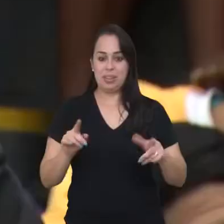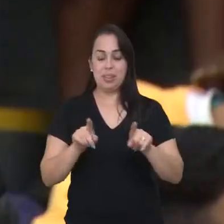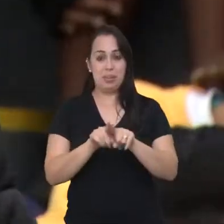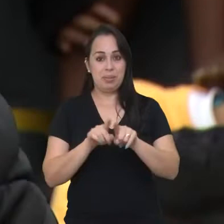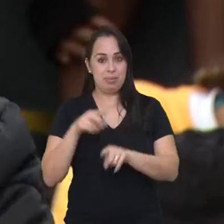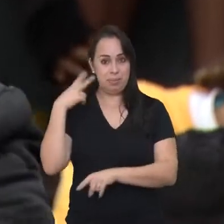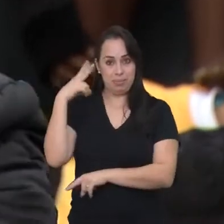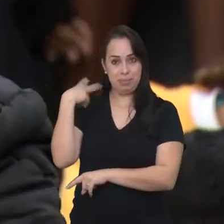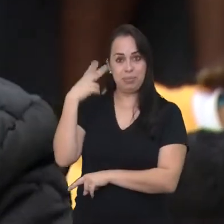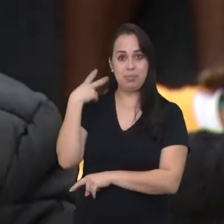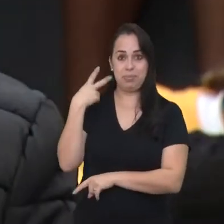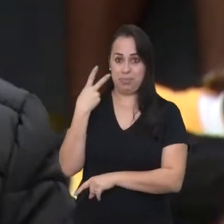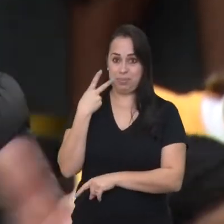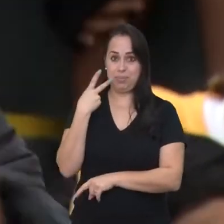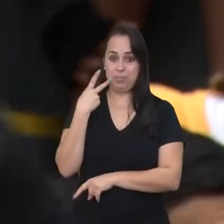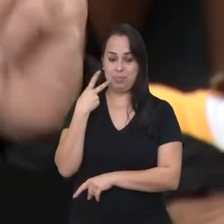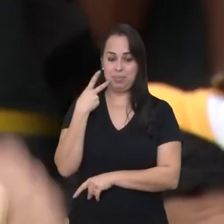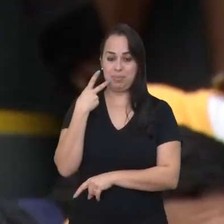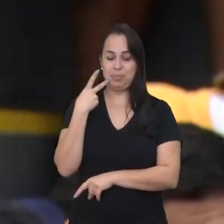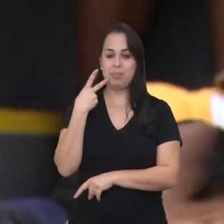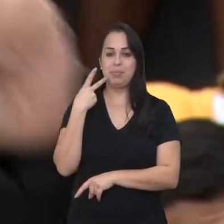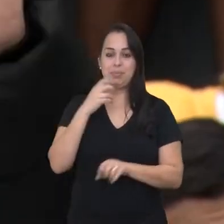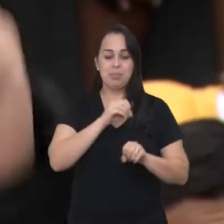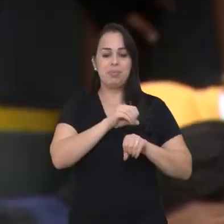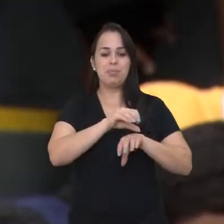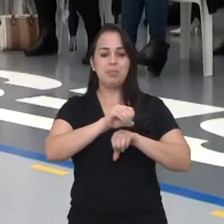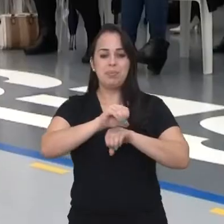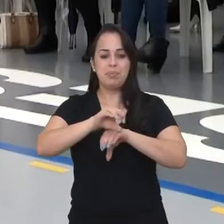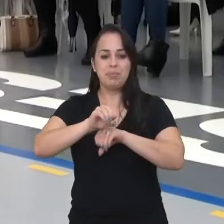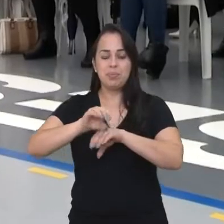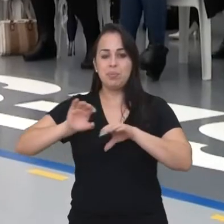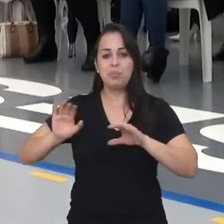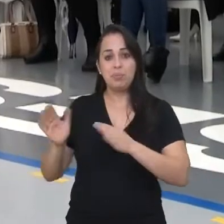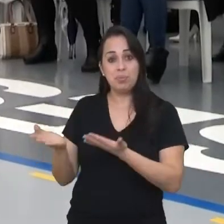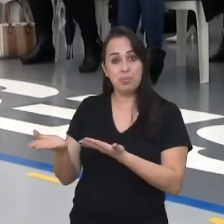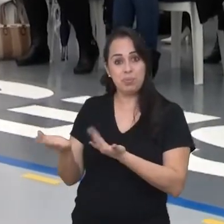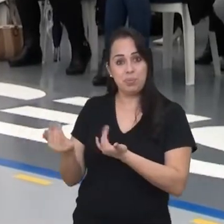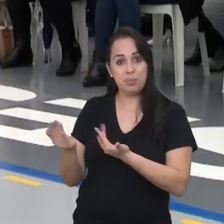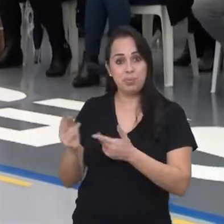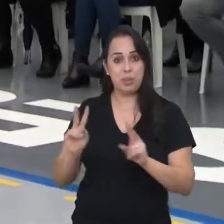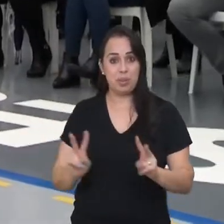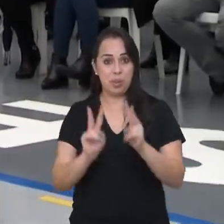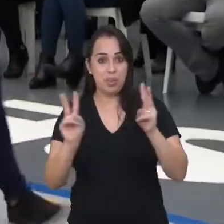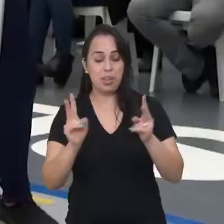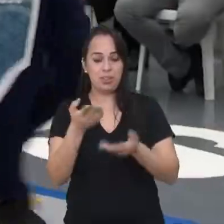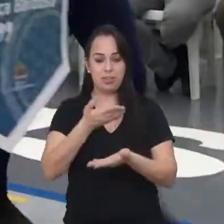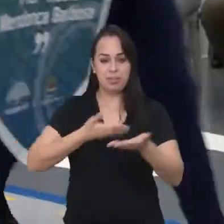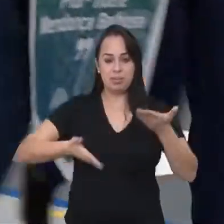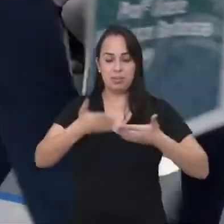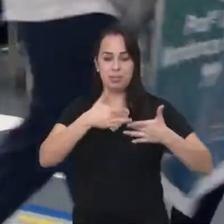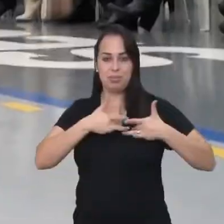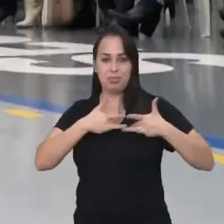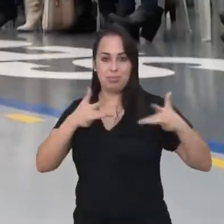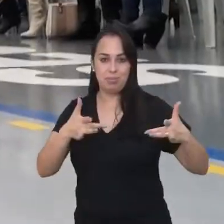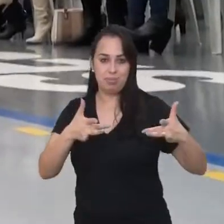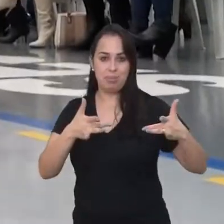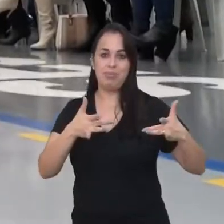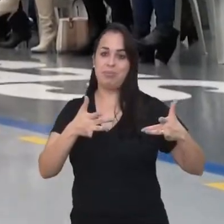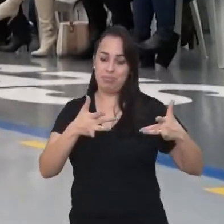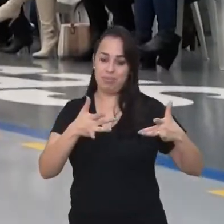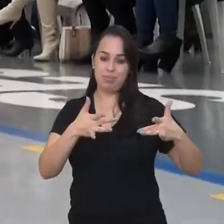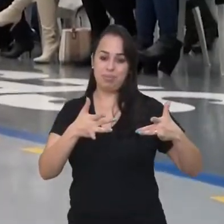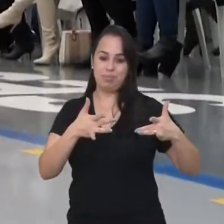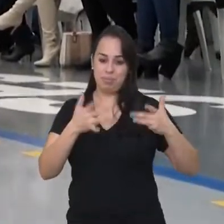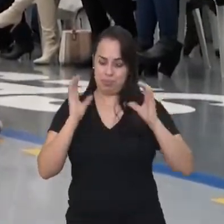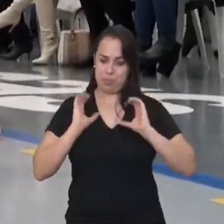quadras. Para os parlamentares, os jogos escolares também ensinam às crianças e jovens valores como solidariedade,